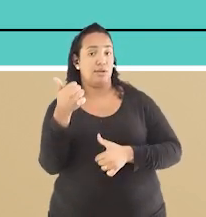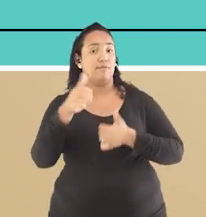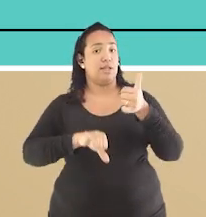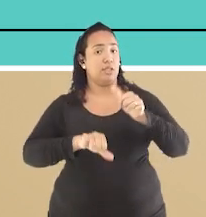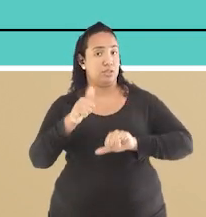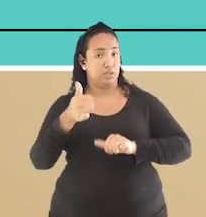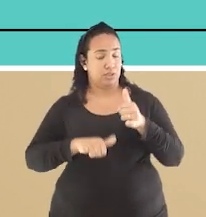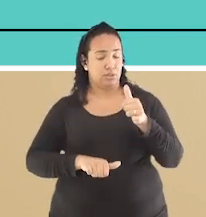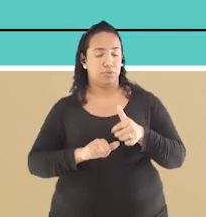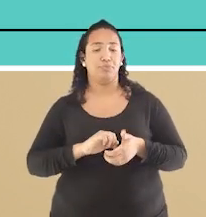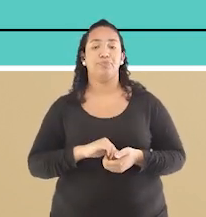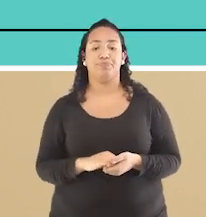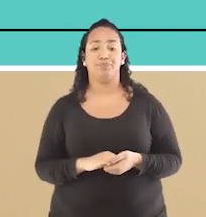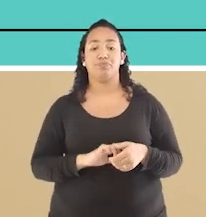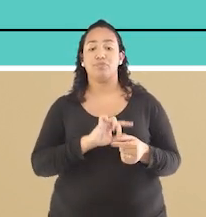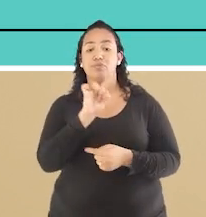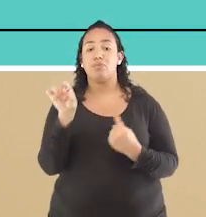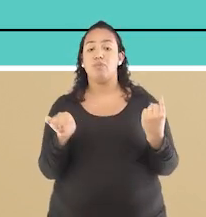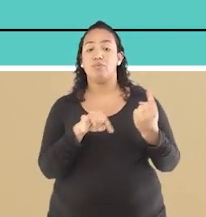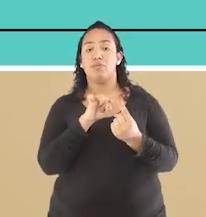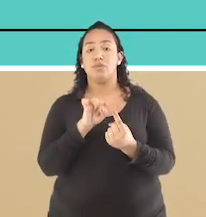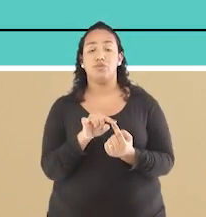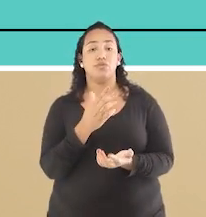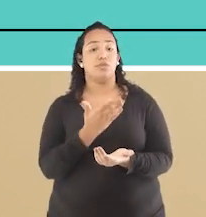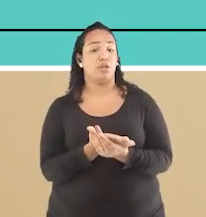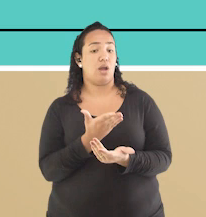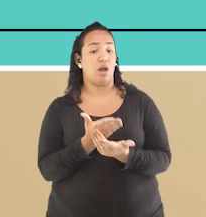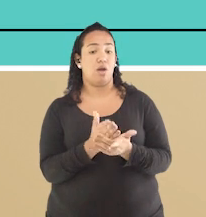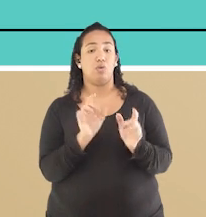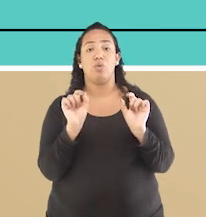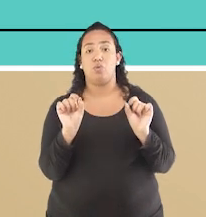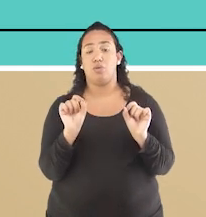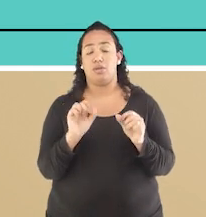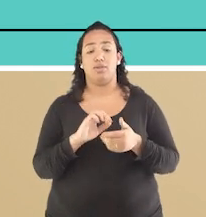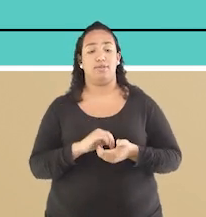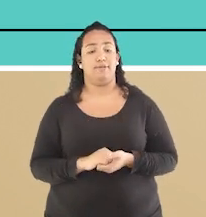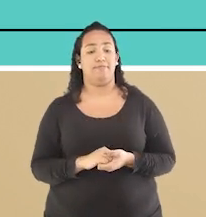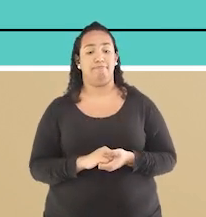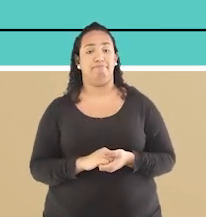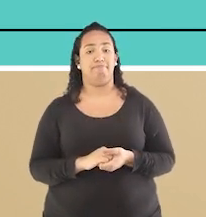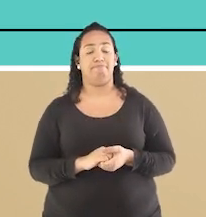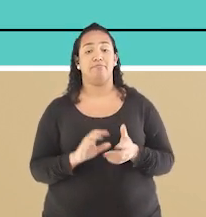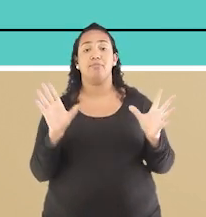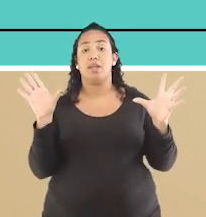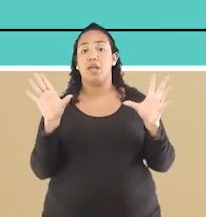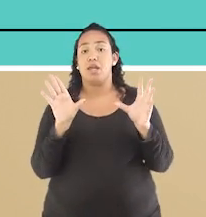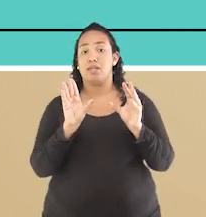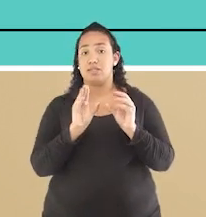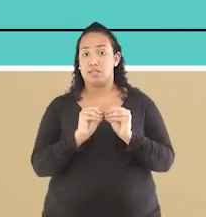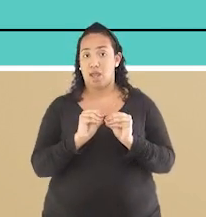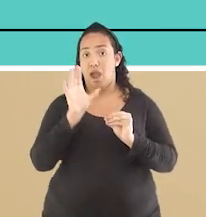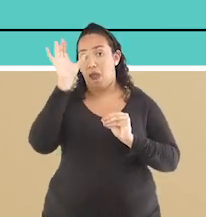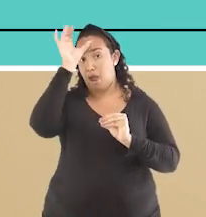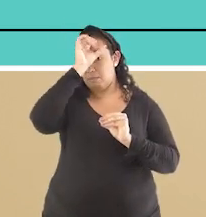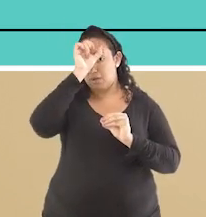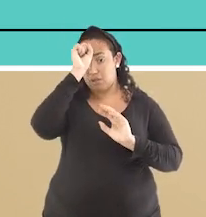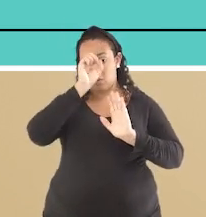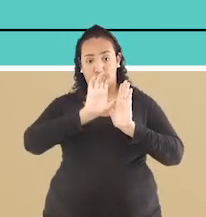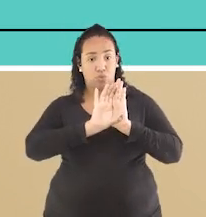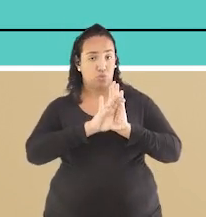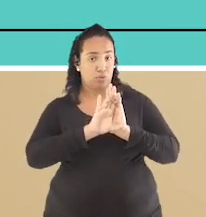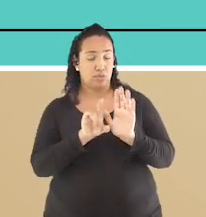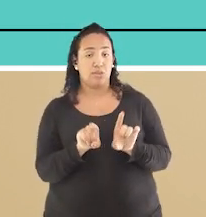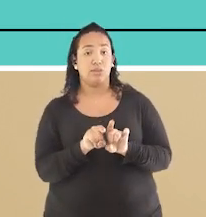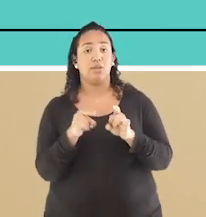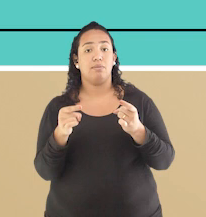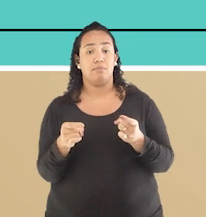produto. Os objetivos da aula são aprender o conceito de resenha, entender o que vem a ser uma